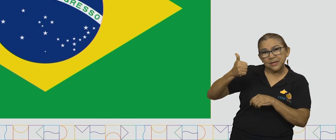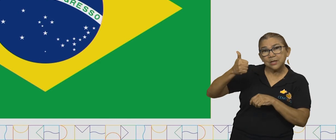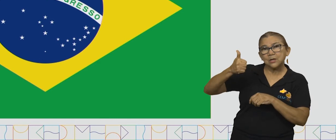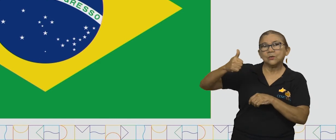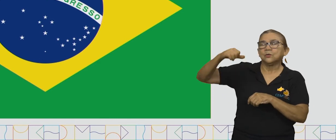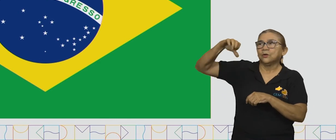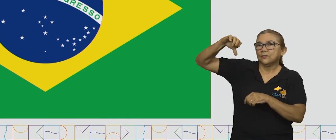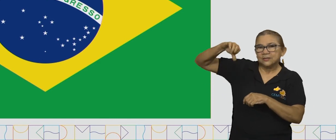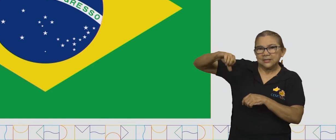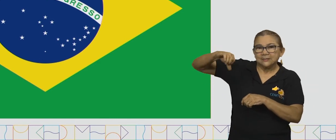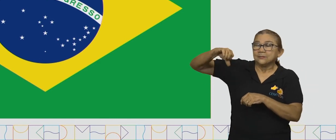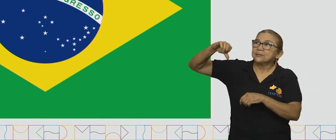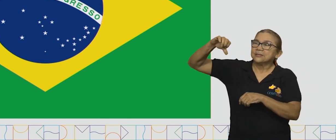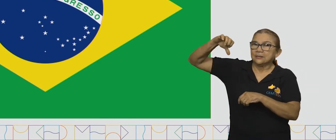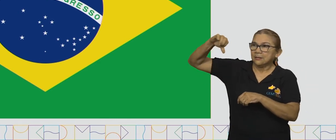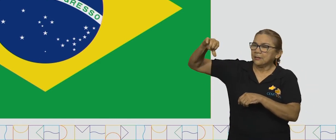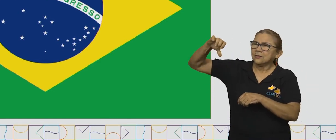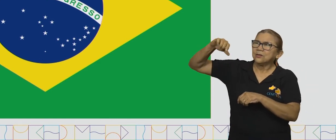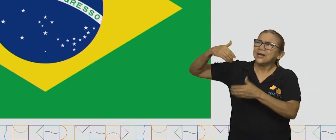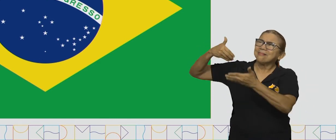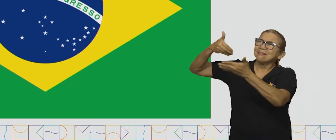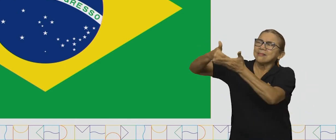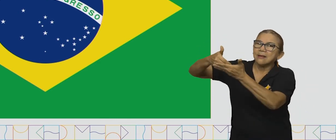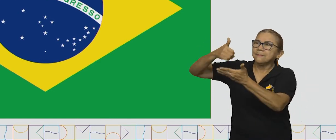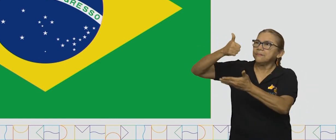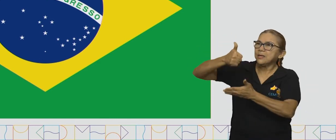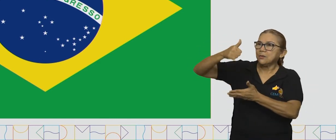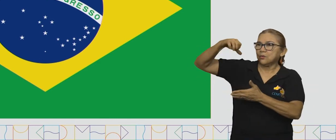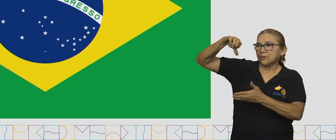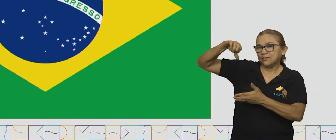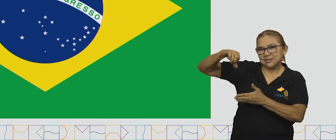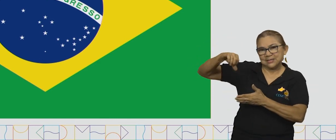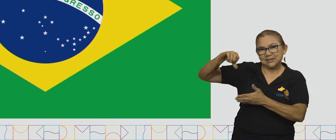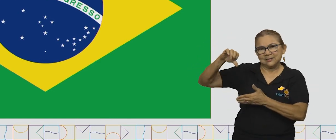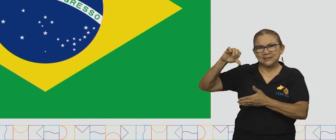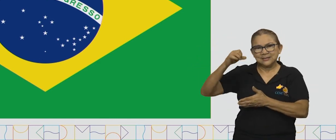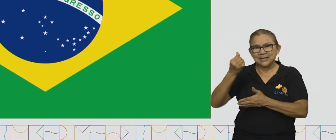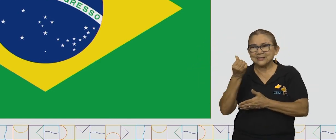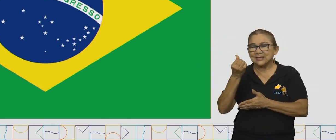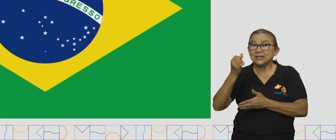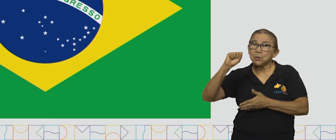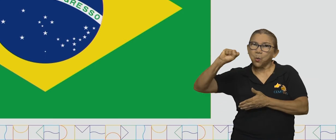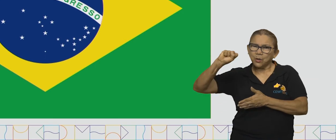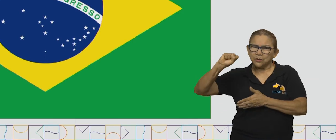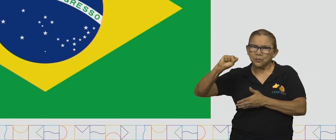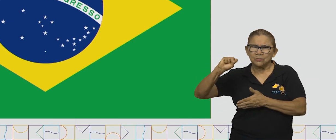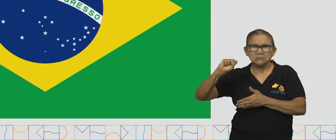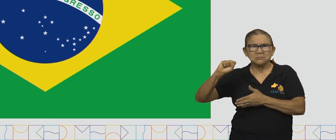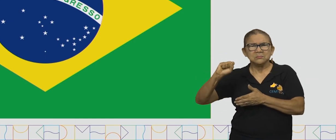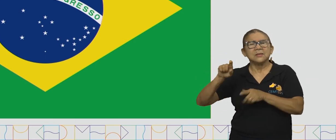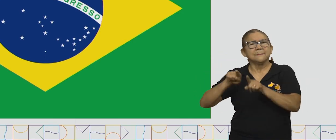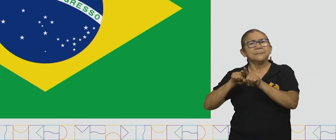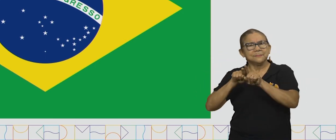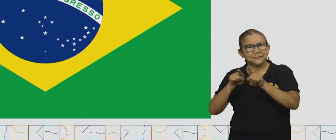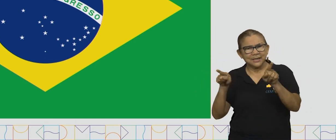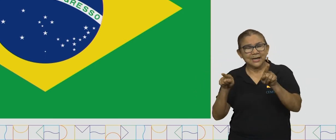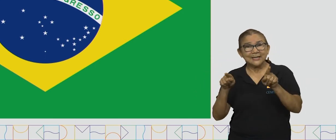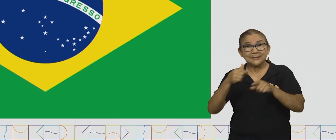dos Estados Unidos do Brasil. Até 1968? Mas não seria até 1992? Sim, mas